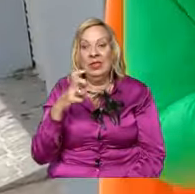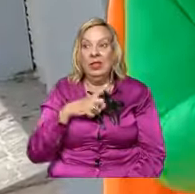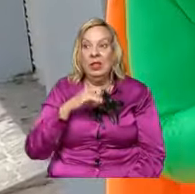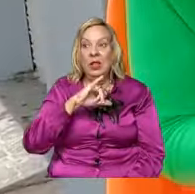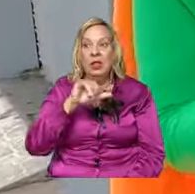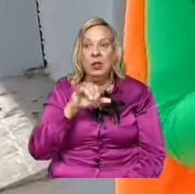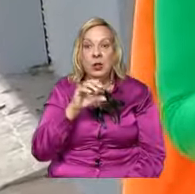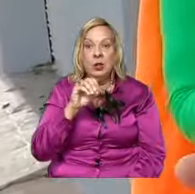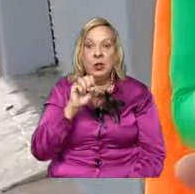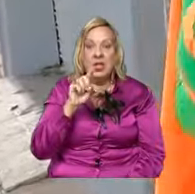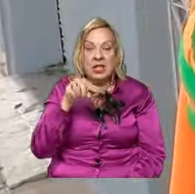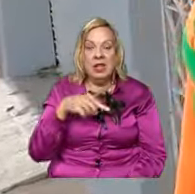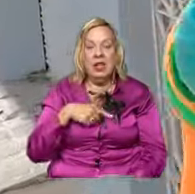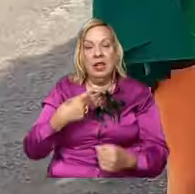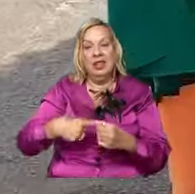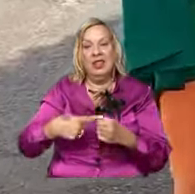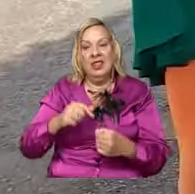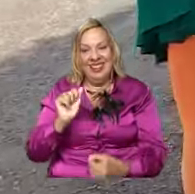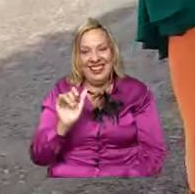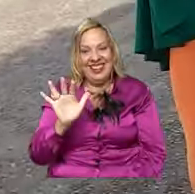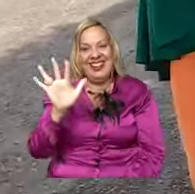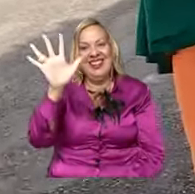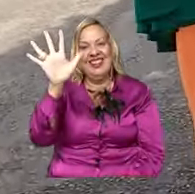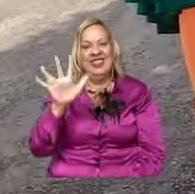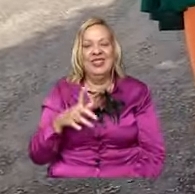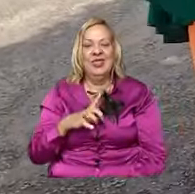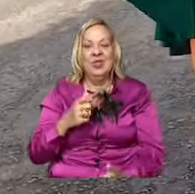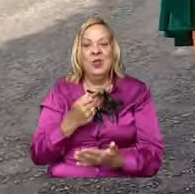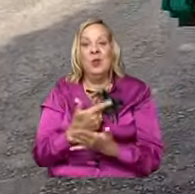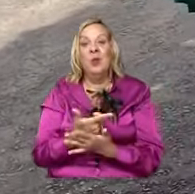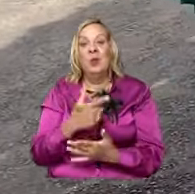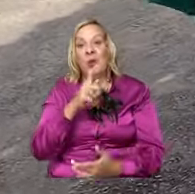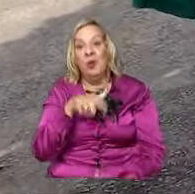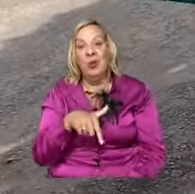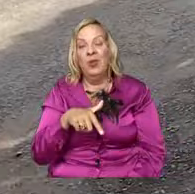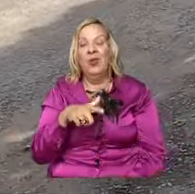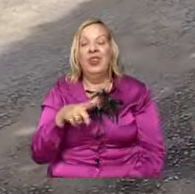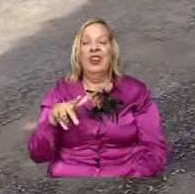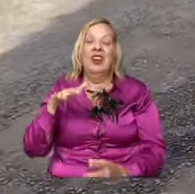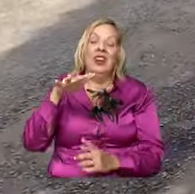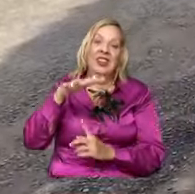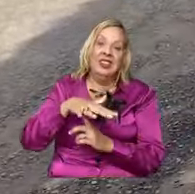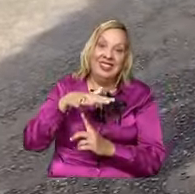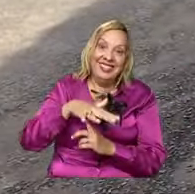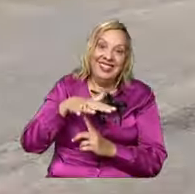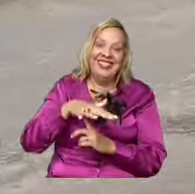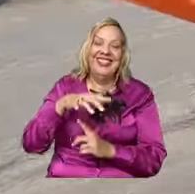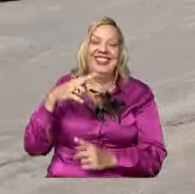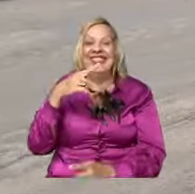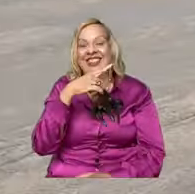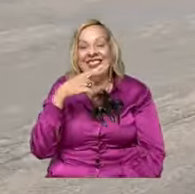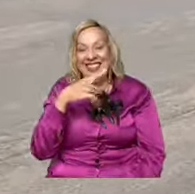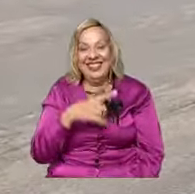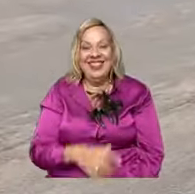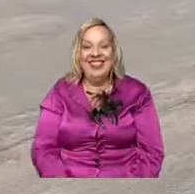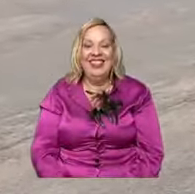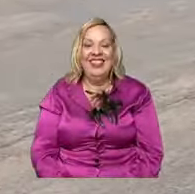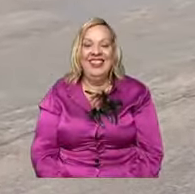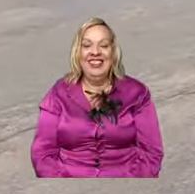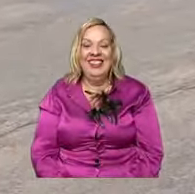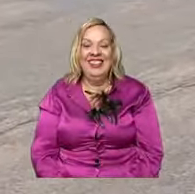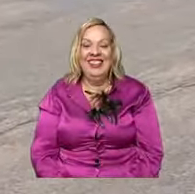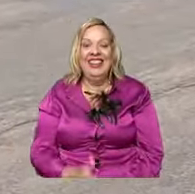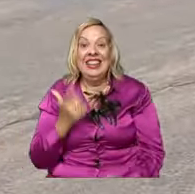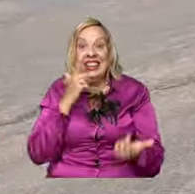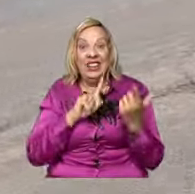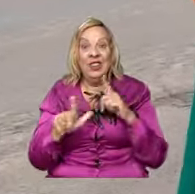bom demais, chegou numa boa hora. Garantiu o Caju Cap com o Juanderson, da Tenda do Mercado. 261 pessoas